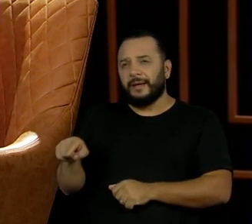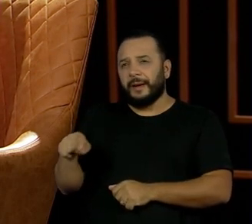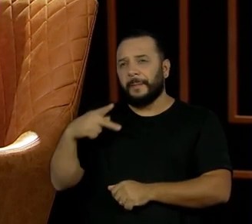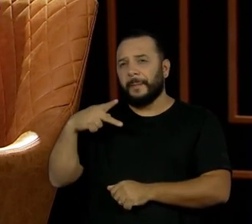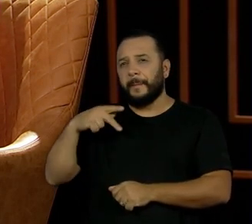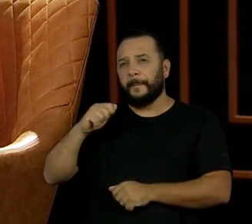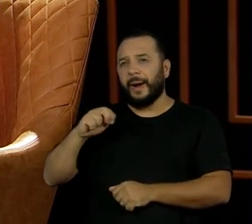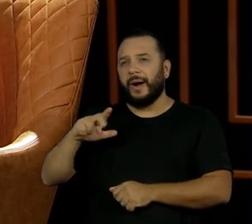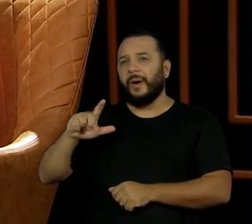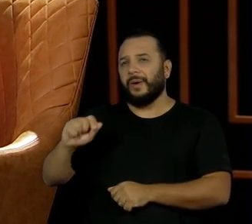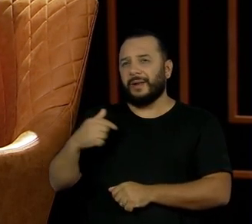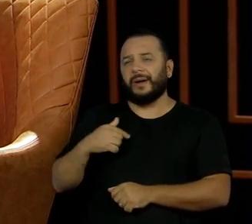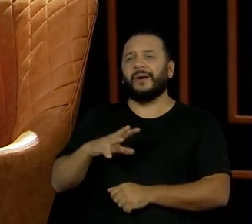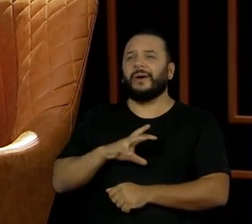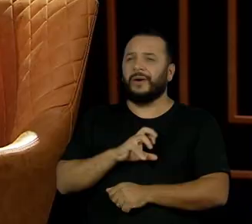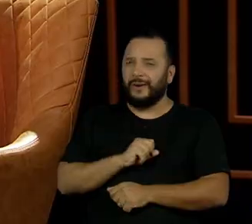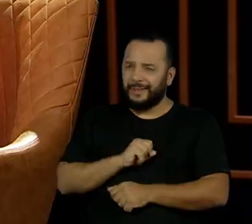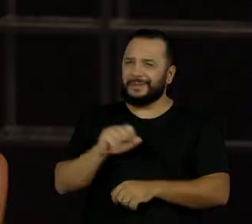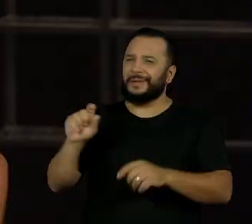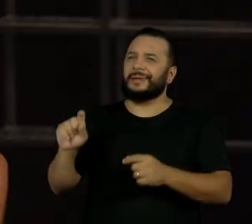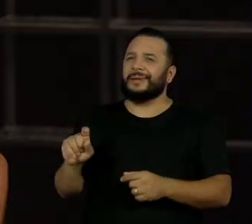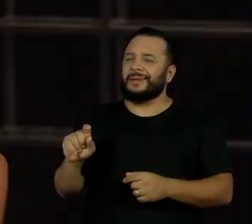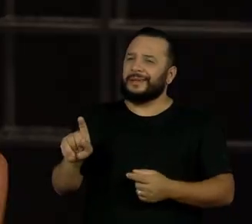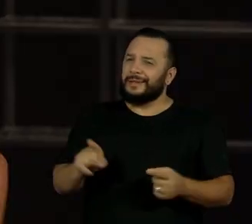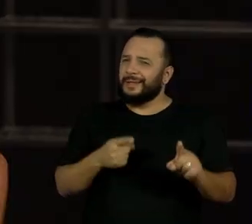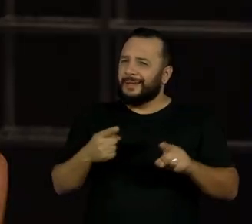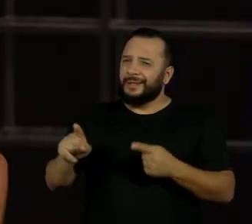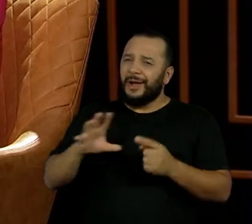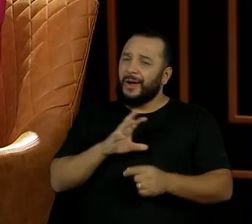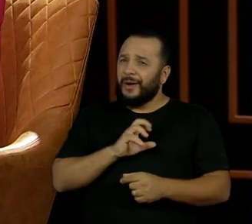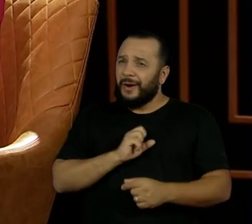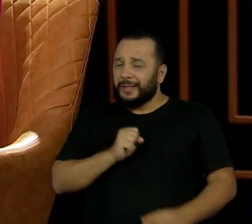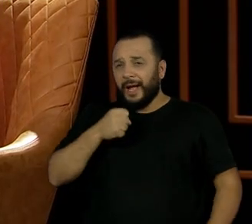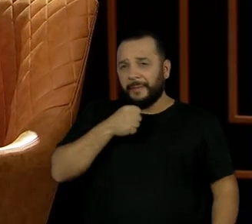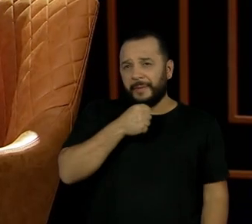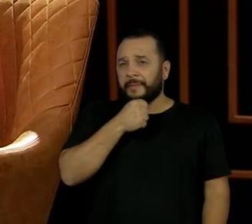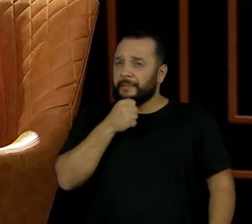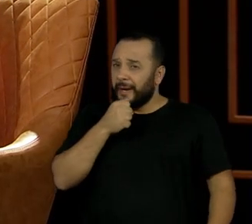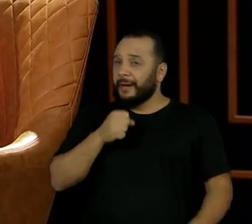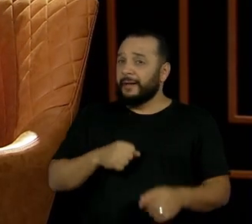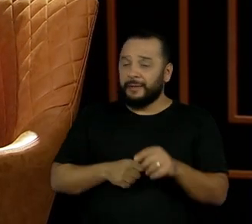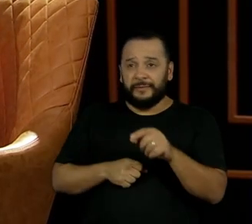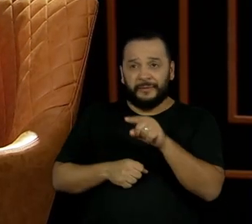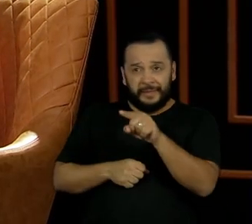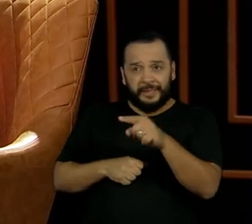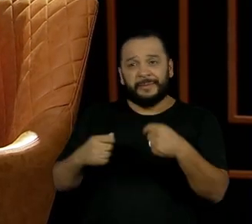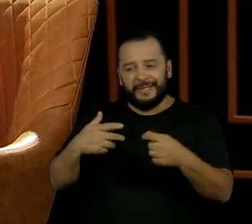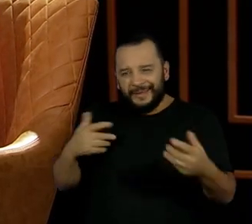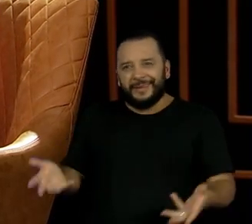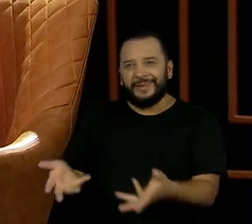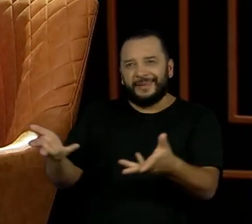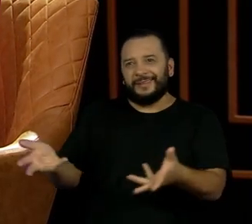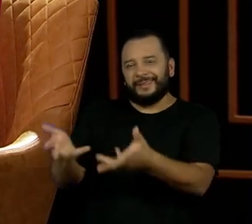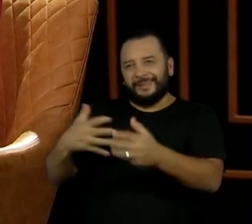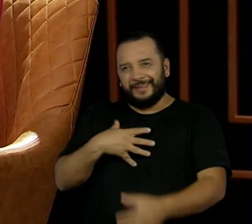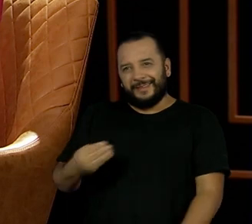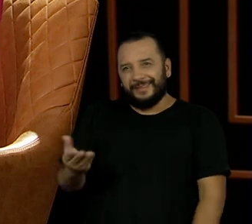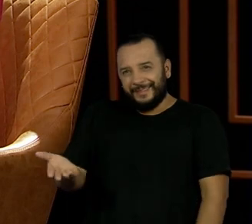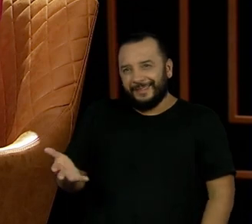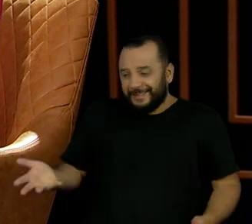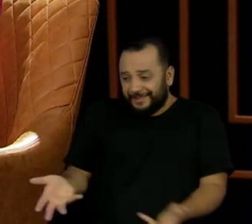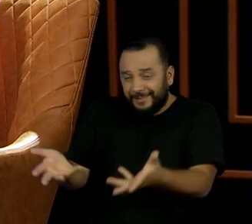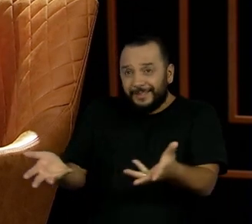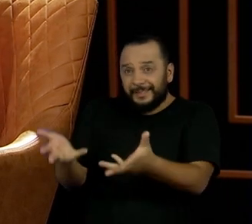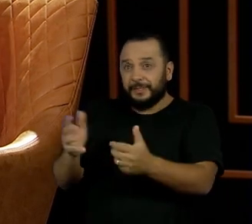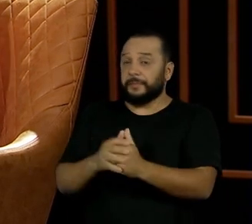ela tem alguma coisa diferente e eu acho que vocês deveriam investir nisso E aí minha